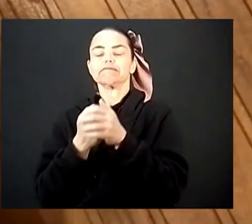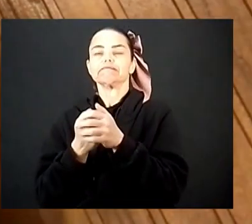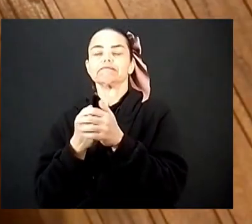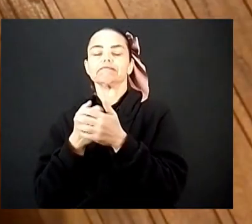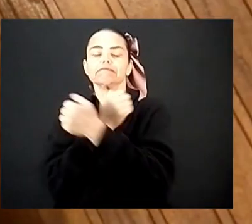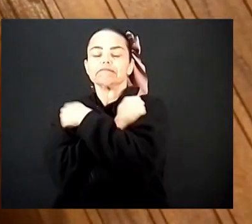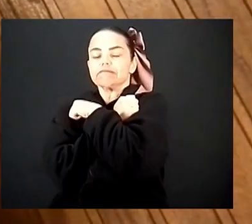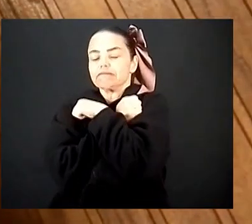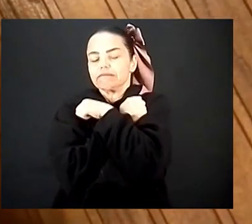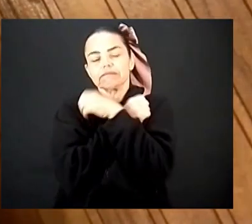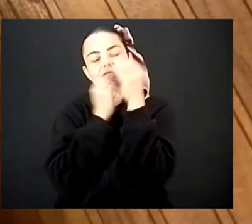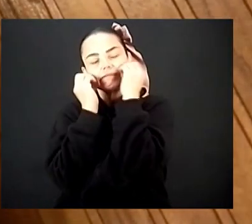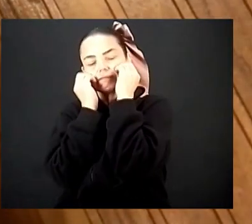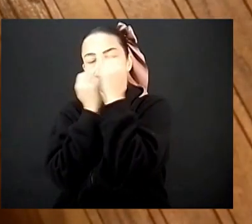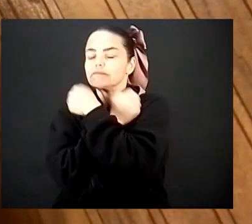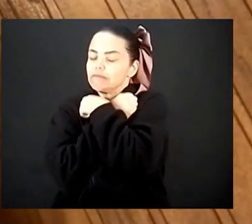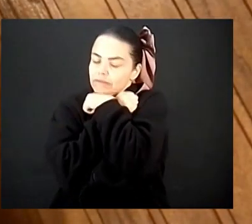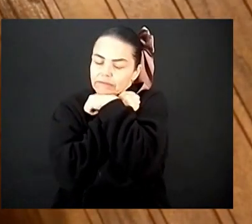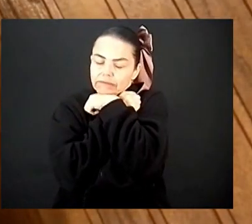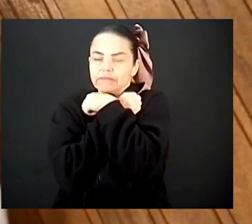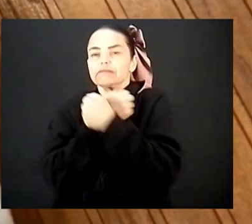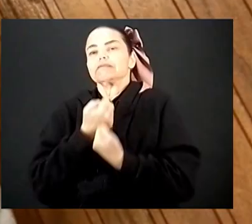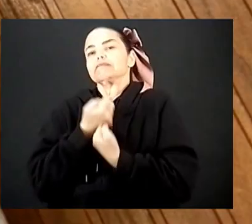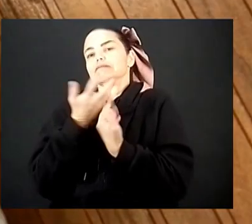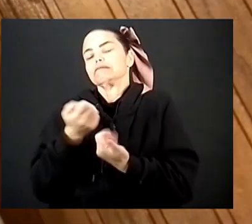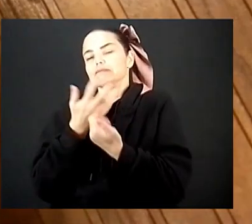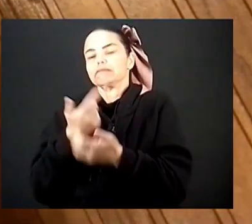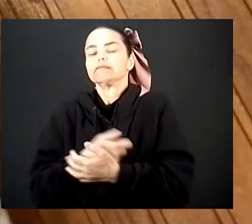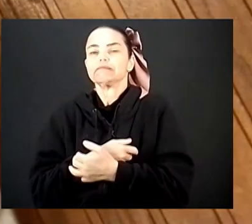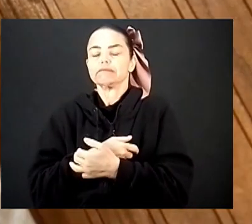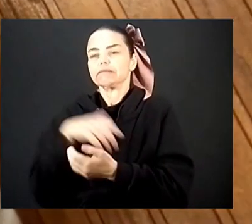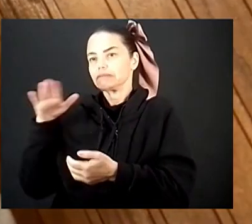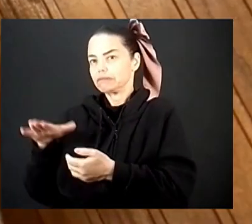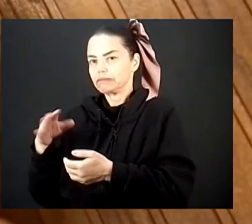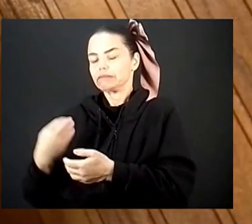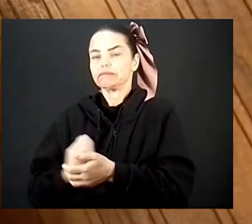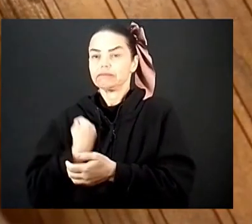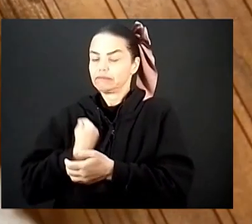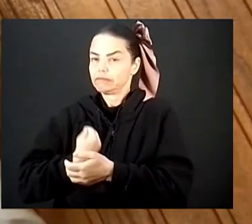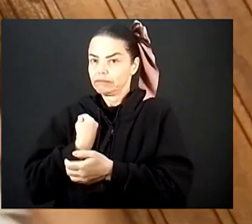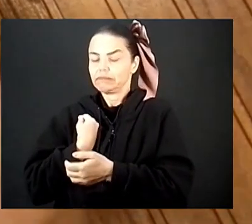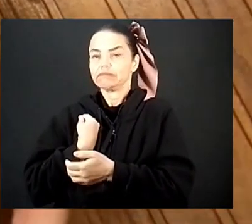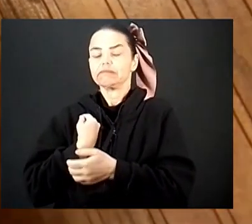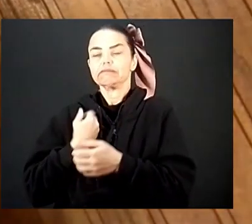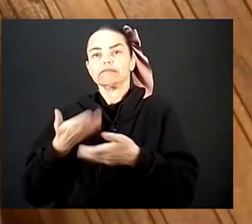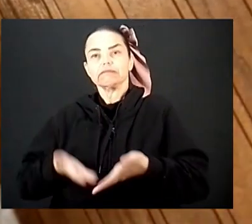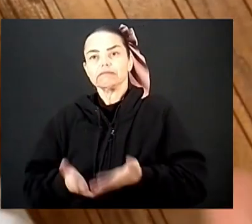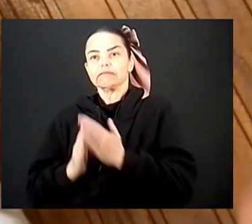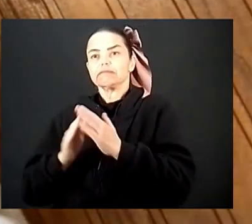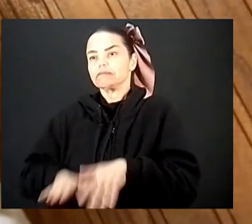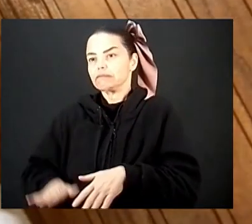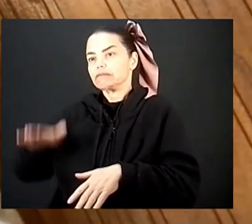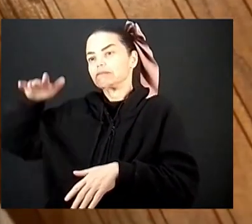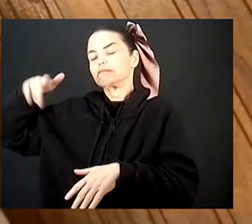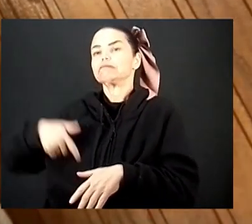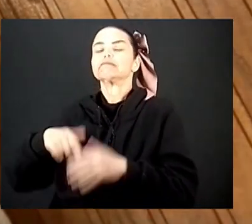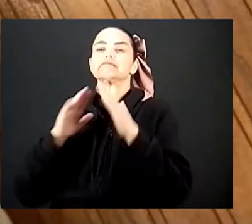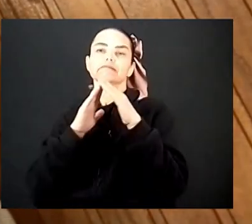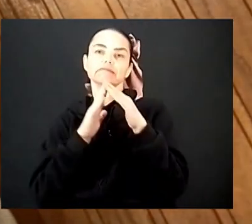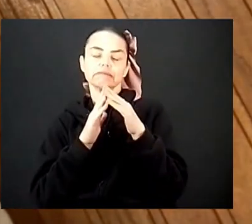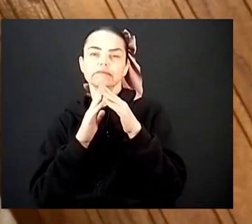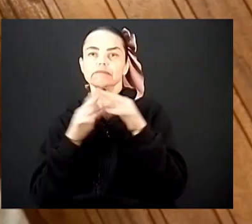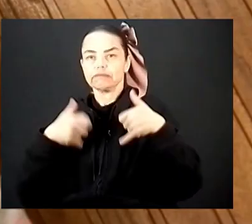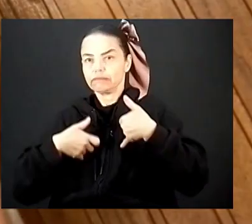sabem beijar, e nem por isso essa criança viveu, nasceu e cresceu num lar